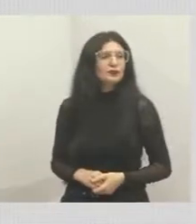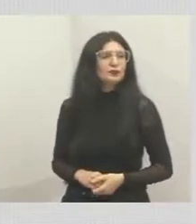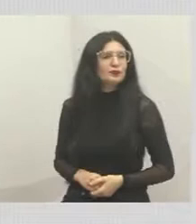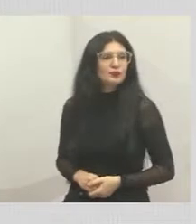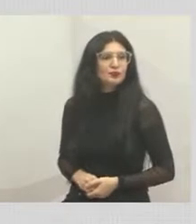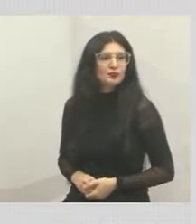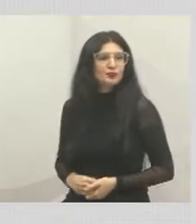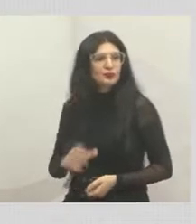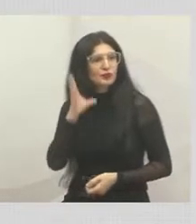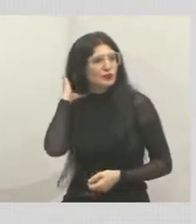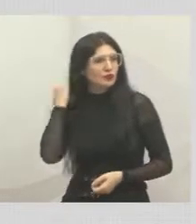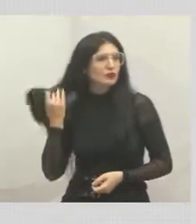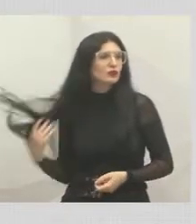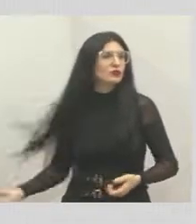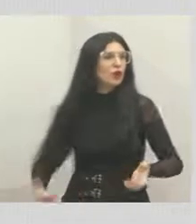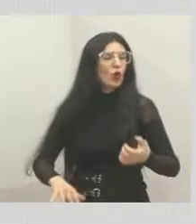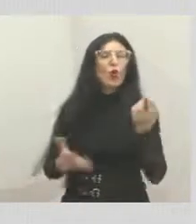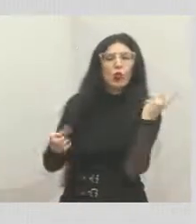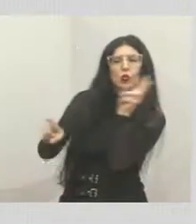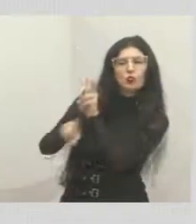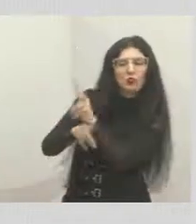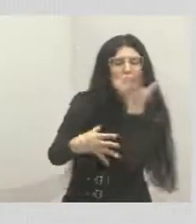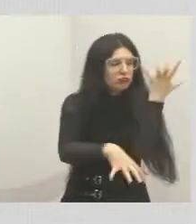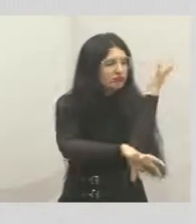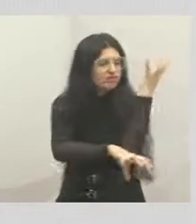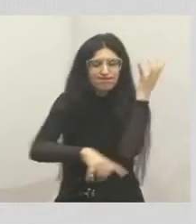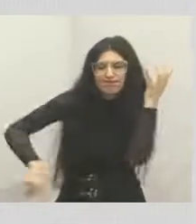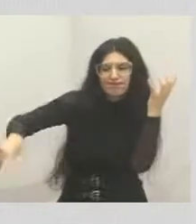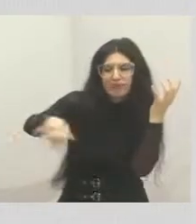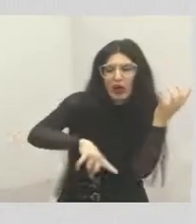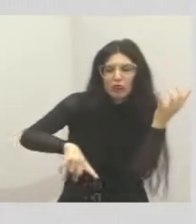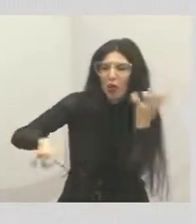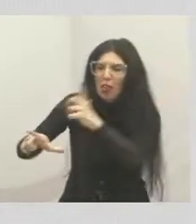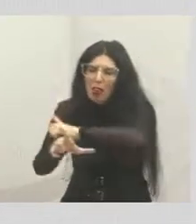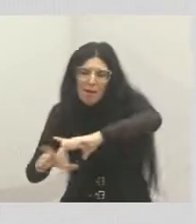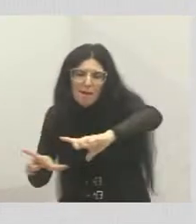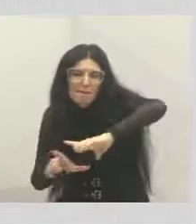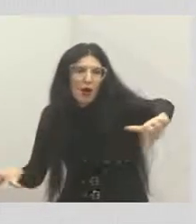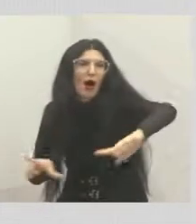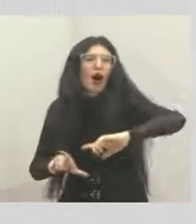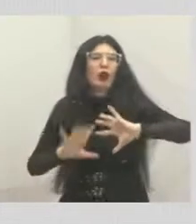56,46%. Gestão Ambiental, meta orçada de